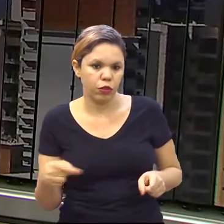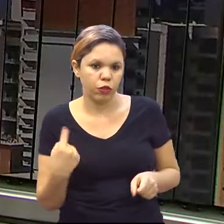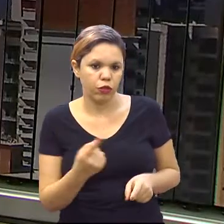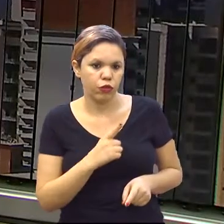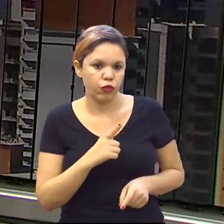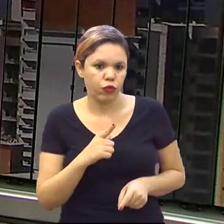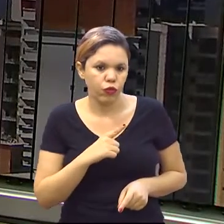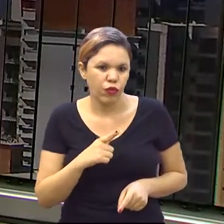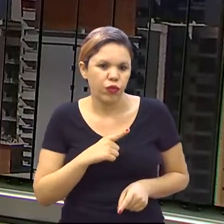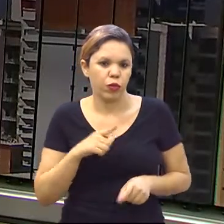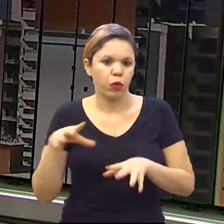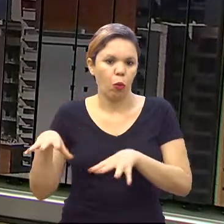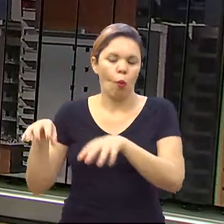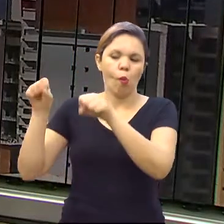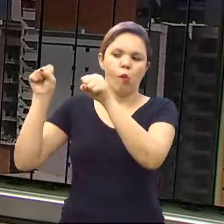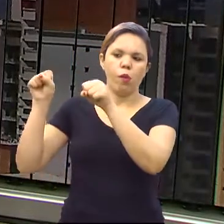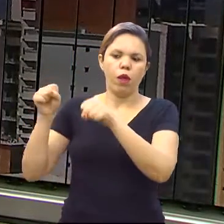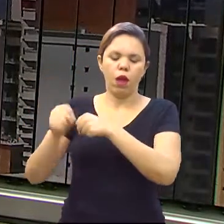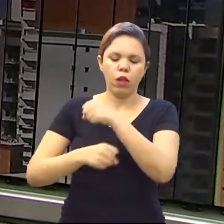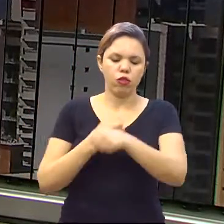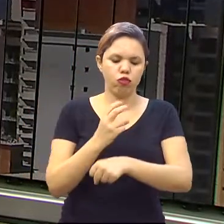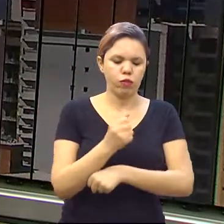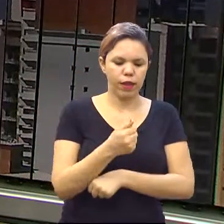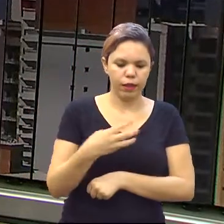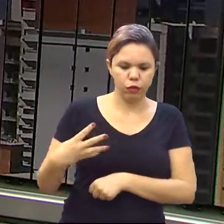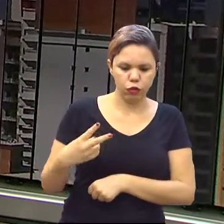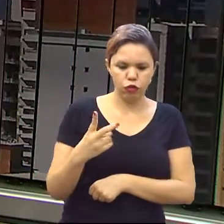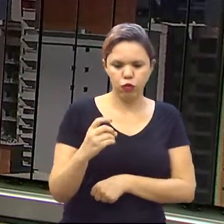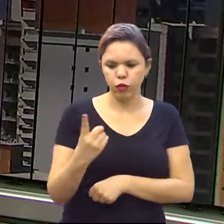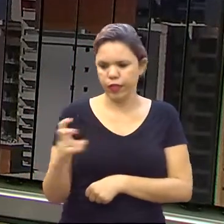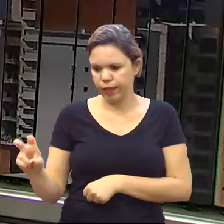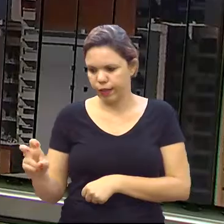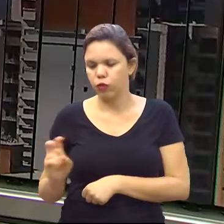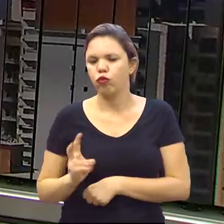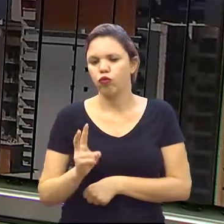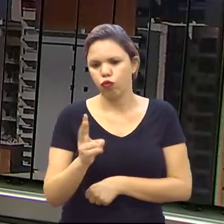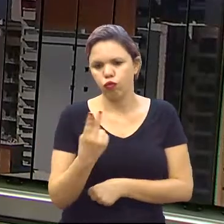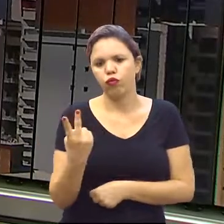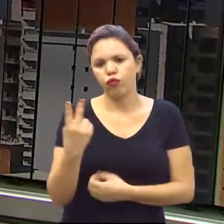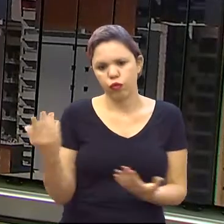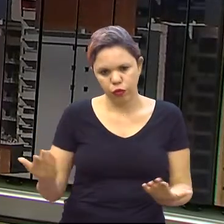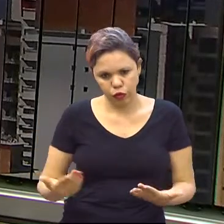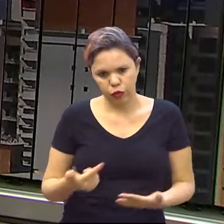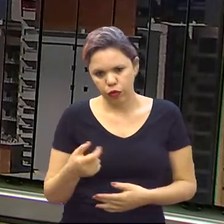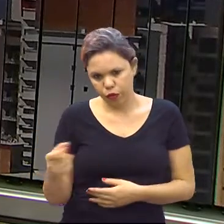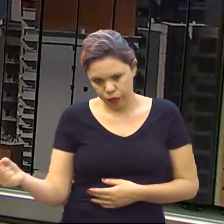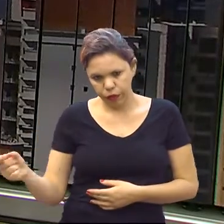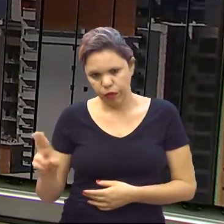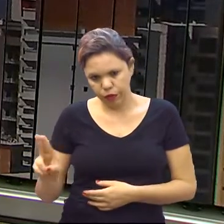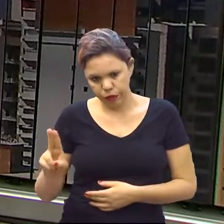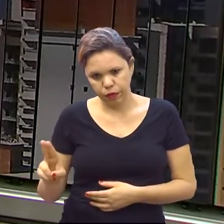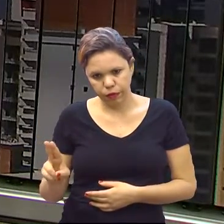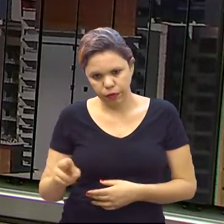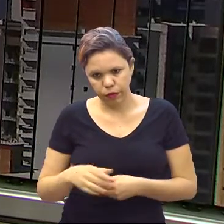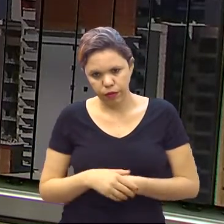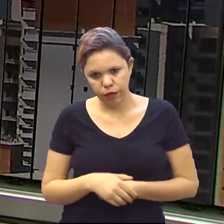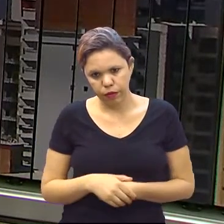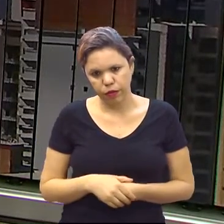período que nós tivemos a estiagem, 2014, 2015, isso continua valendo agora em 2020, então?